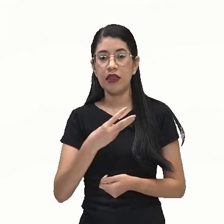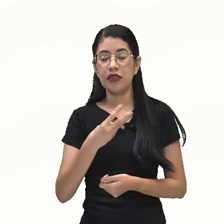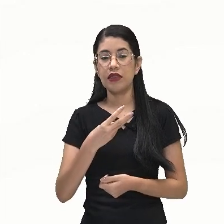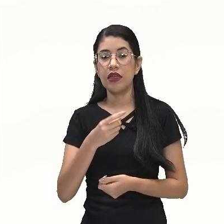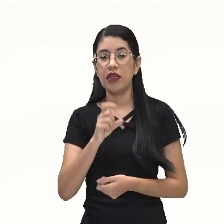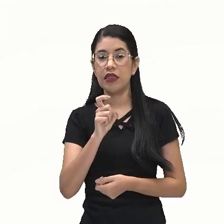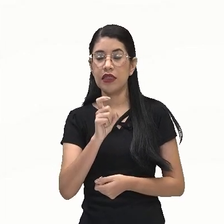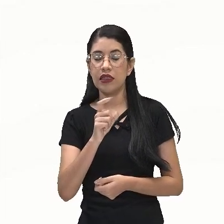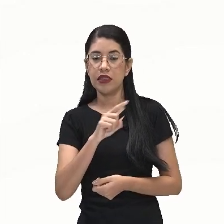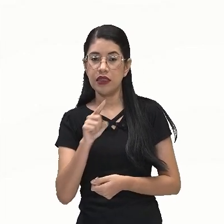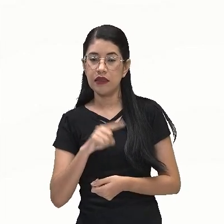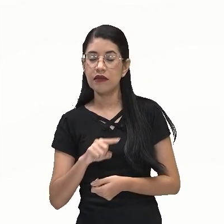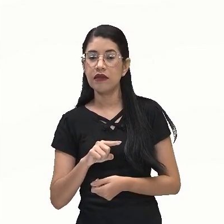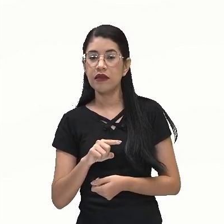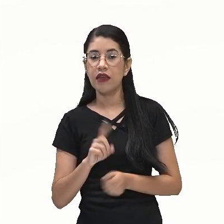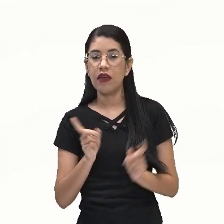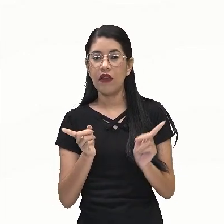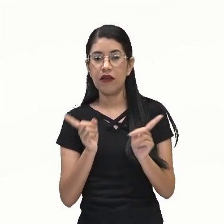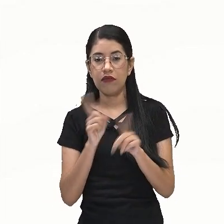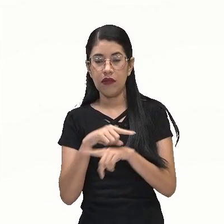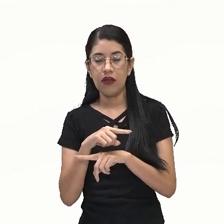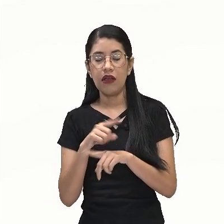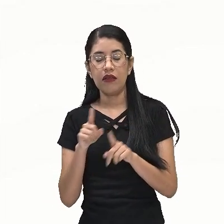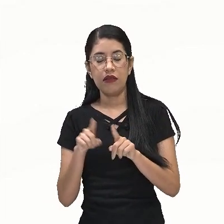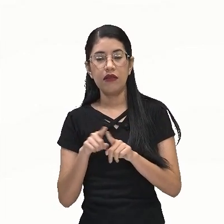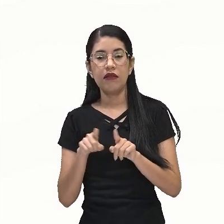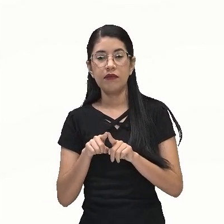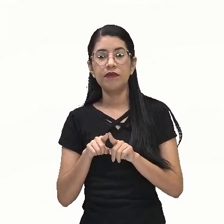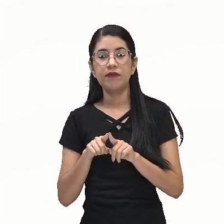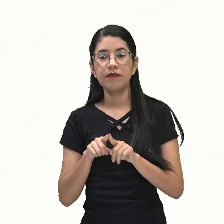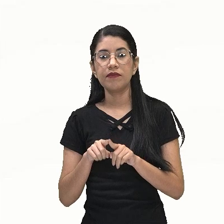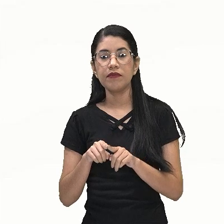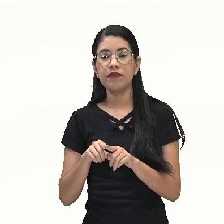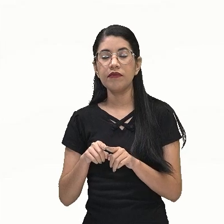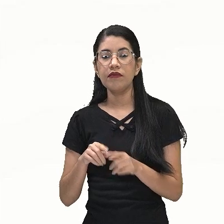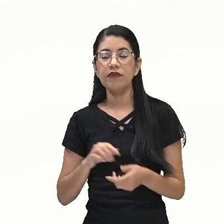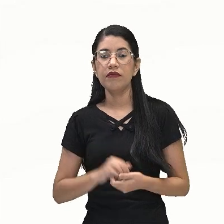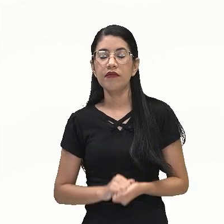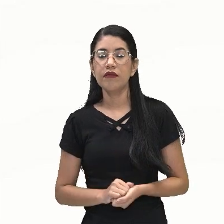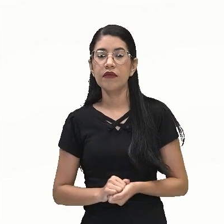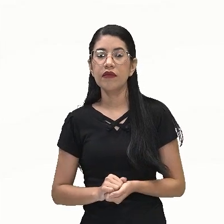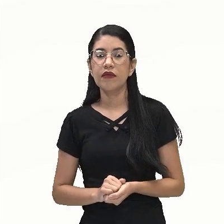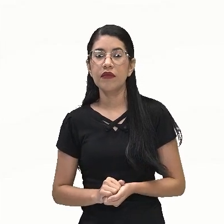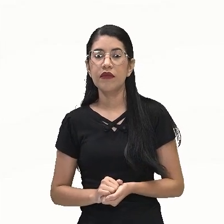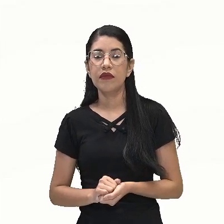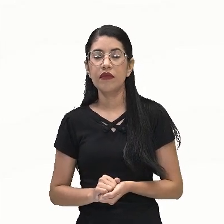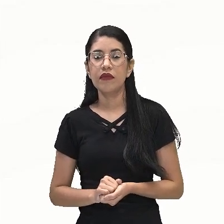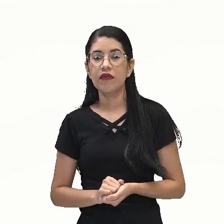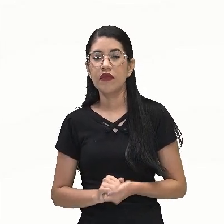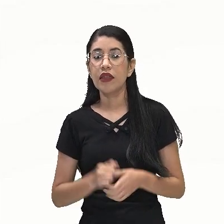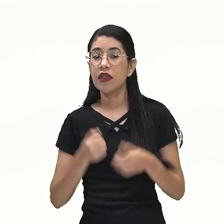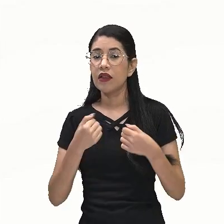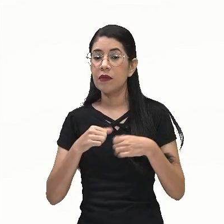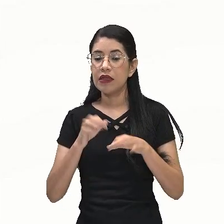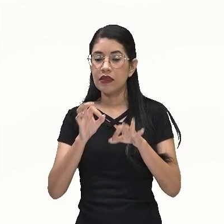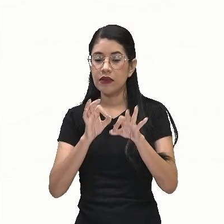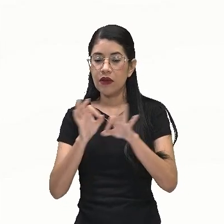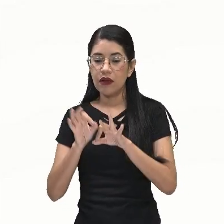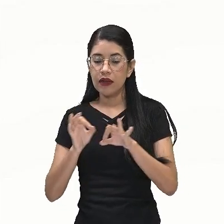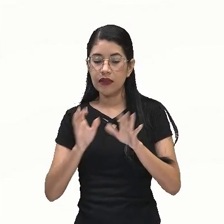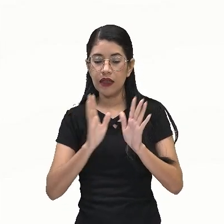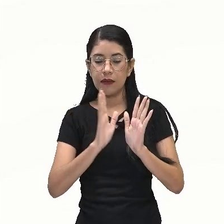z, então o meu z aqui na de cima também será a minha terceira incógnita. Então eu preciso organizar,